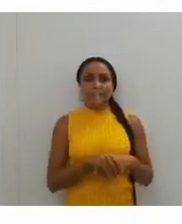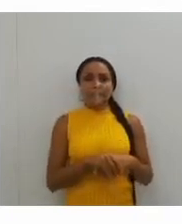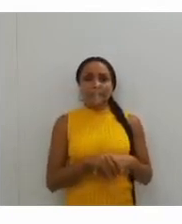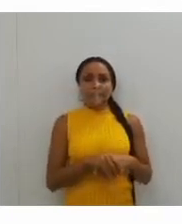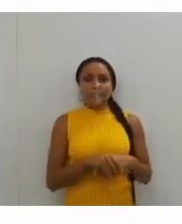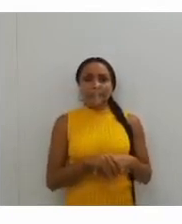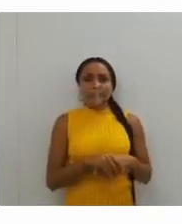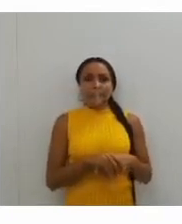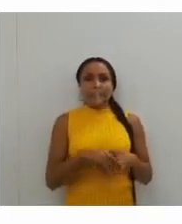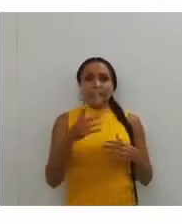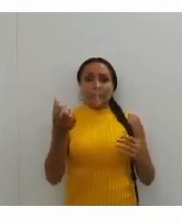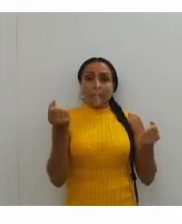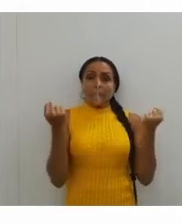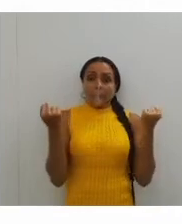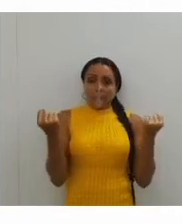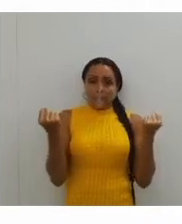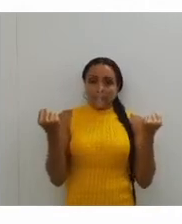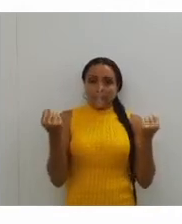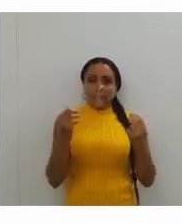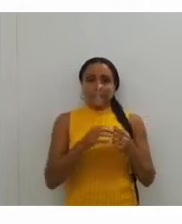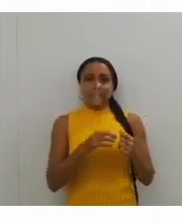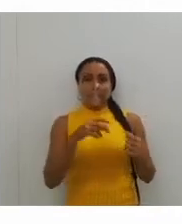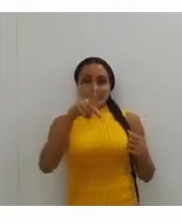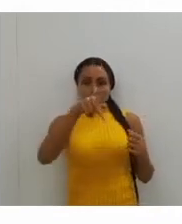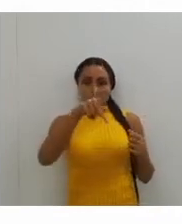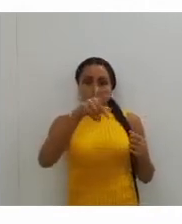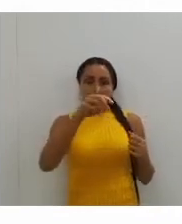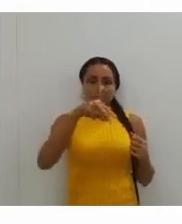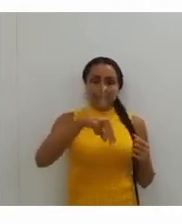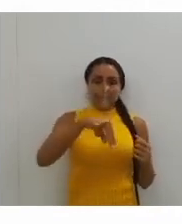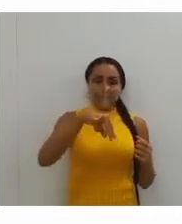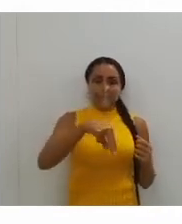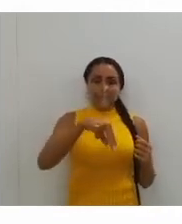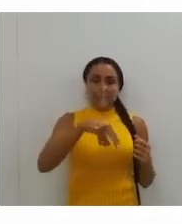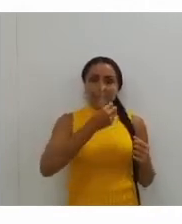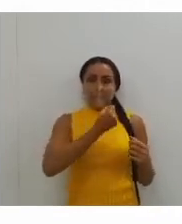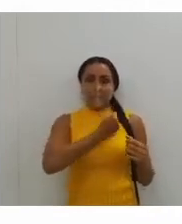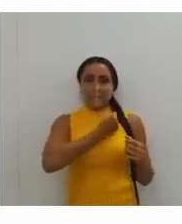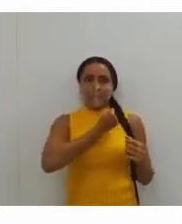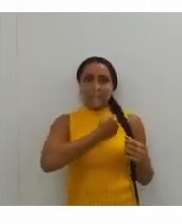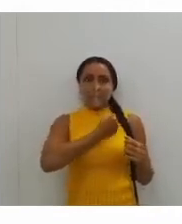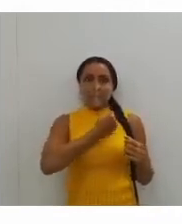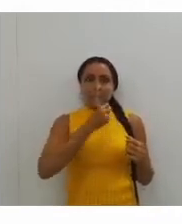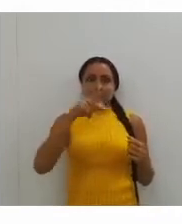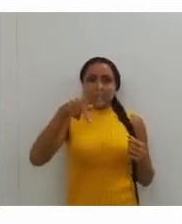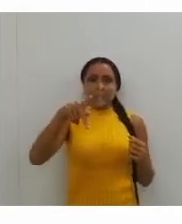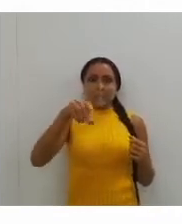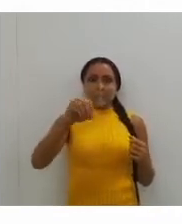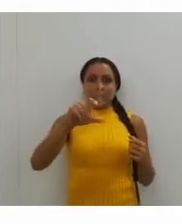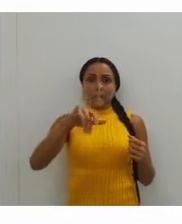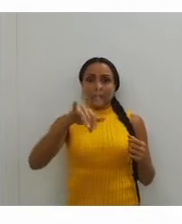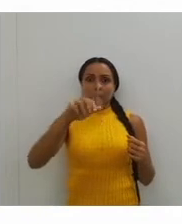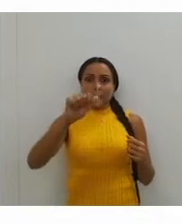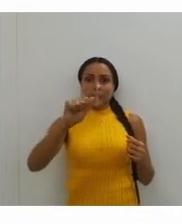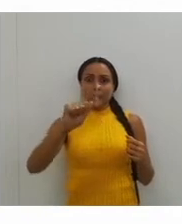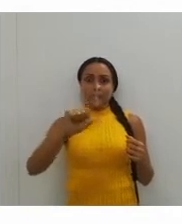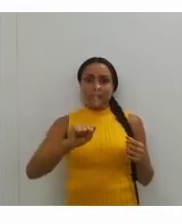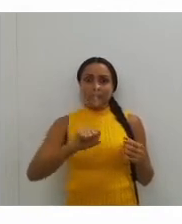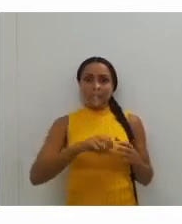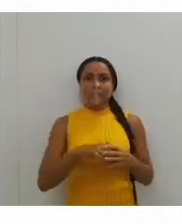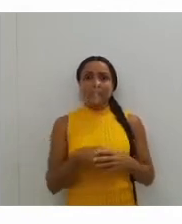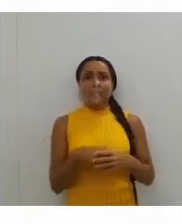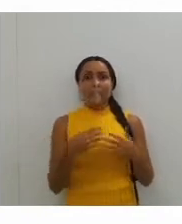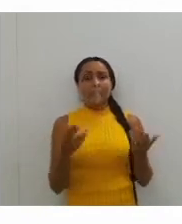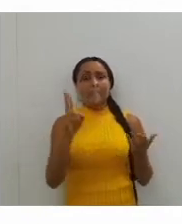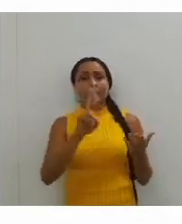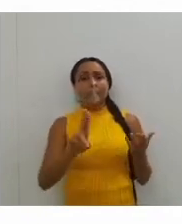que é o peso, e N é o número de polias e polias móveis. Então vamos